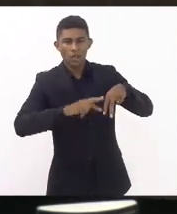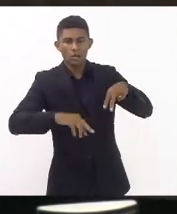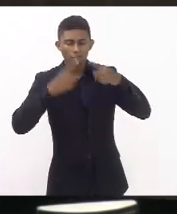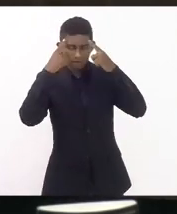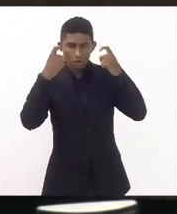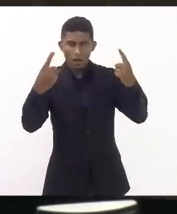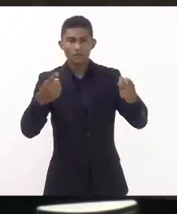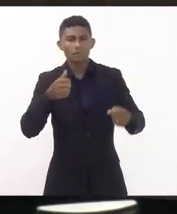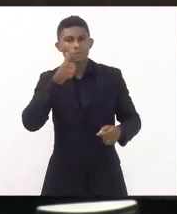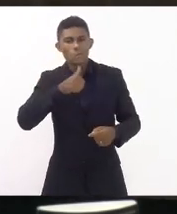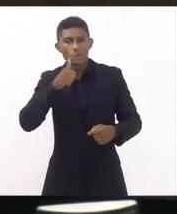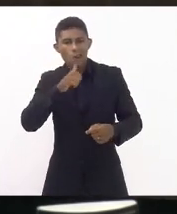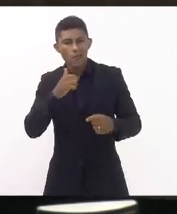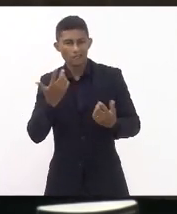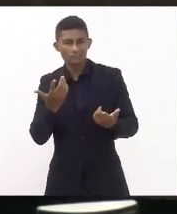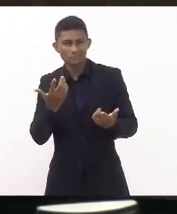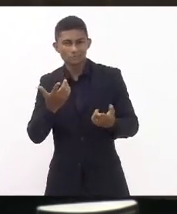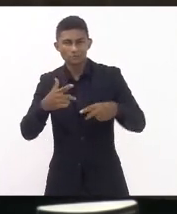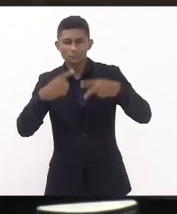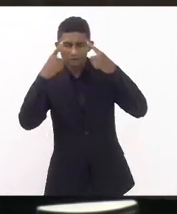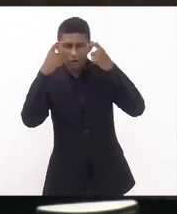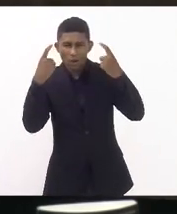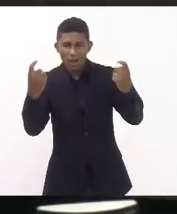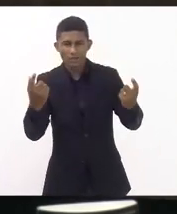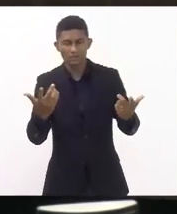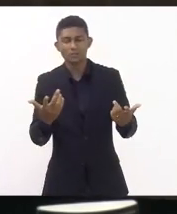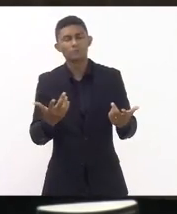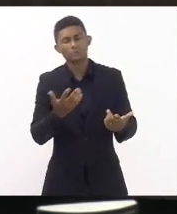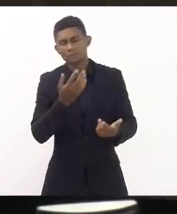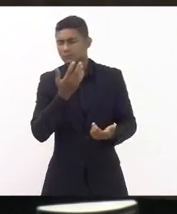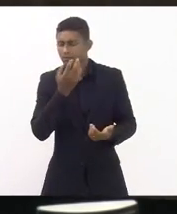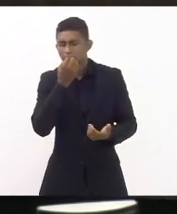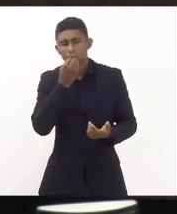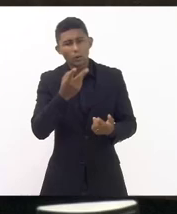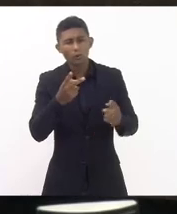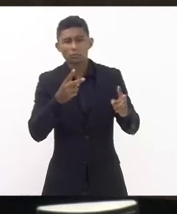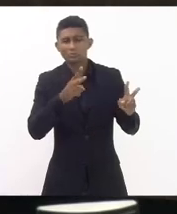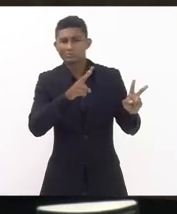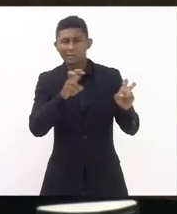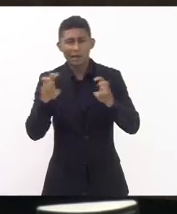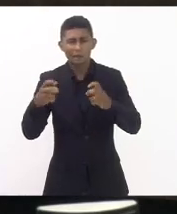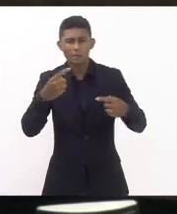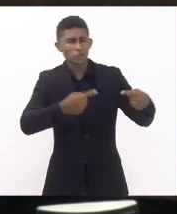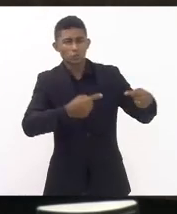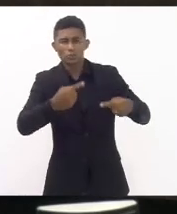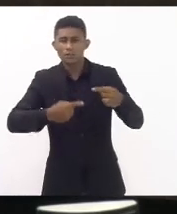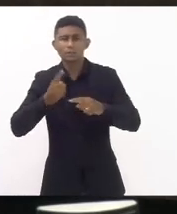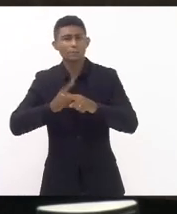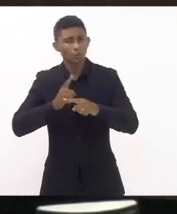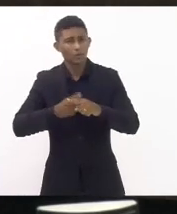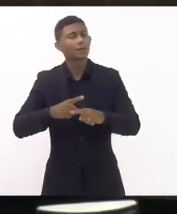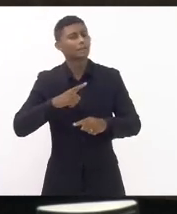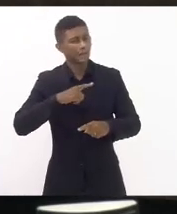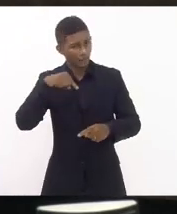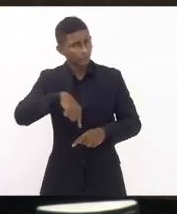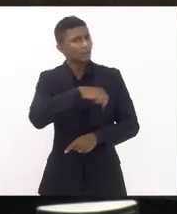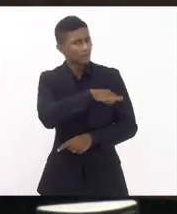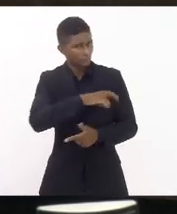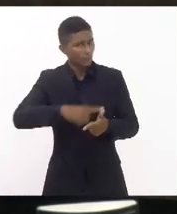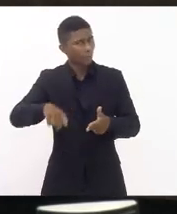violência contra a mulher, que é um dos graves problemas que afetam o cotidiano do Rio de Janeiro. Então, a Comissão de Constituição e